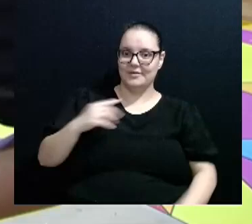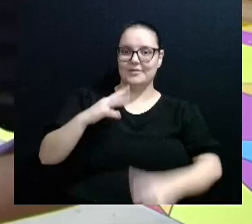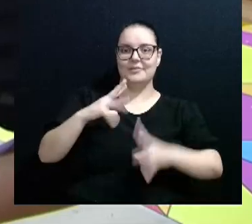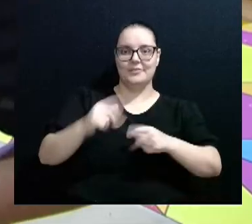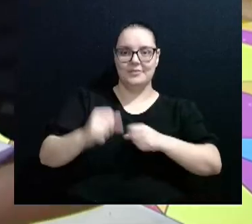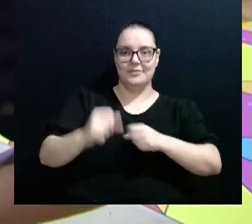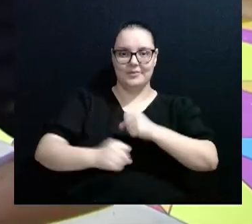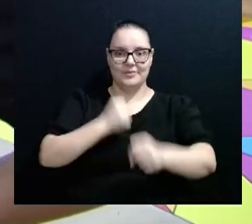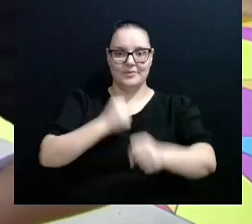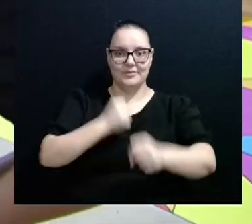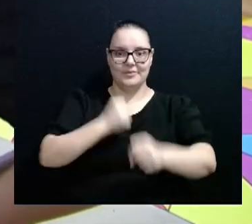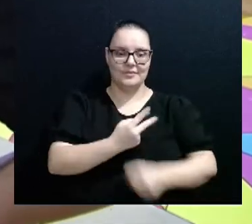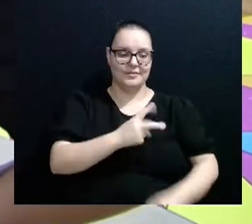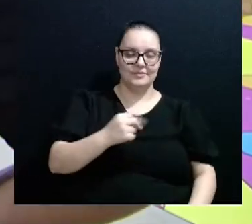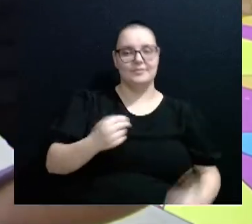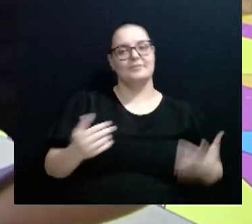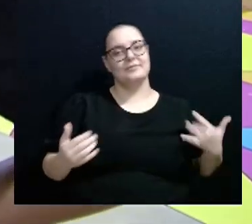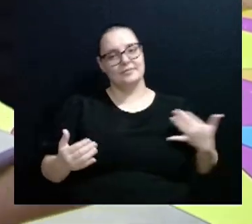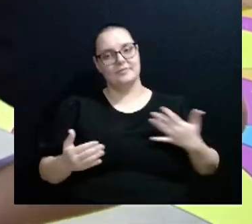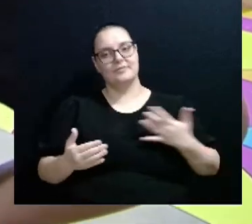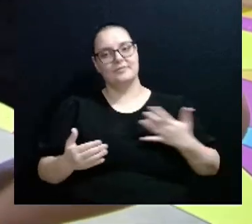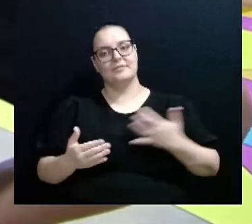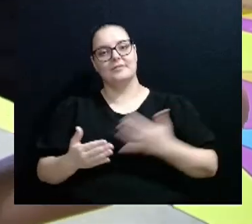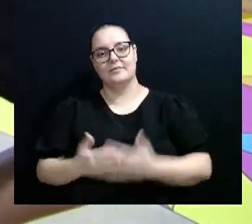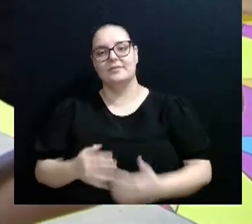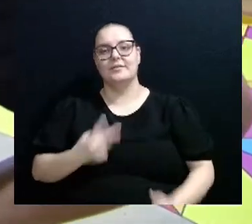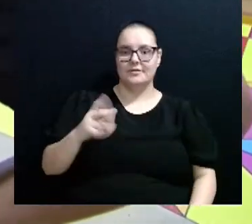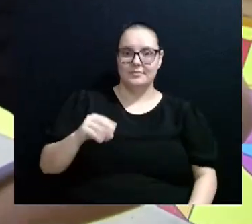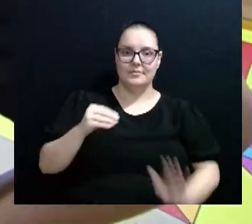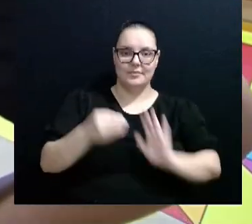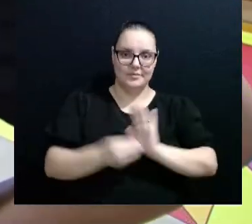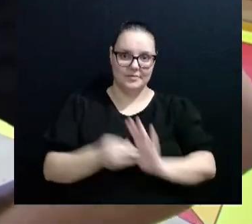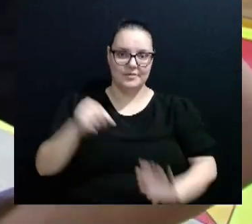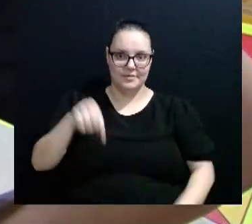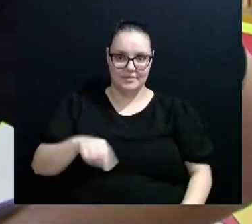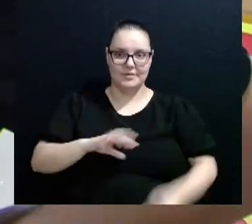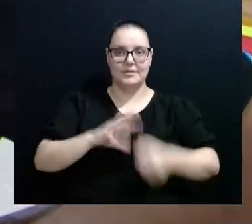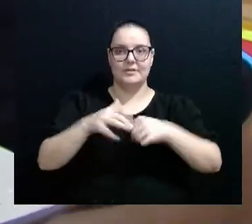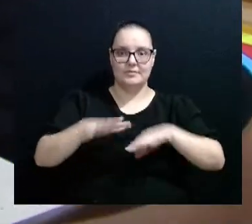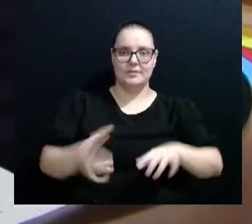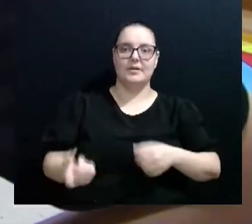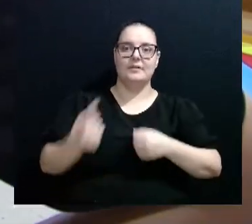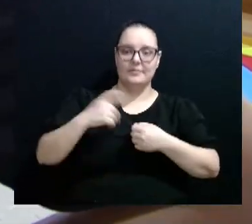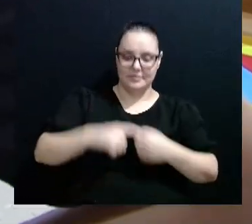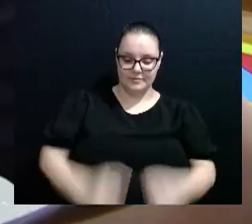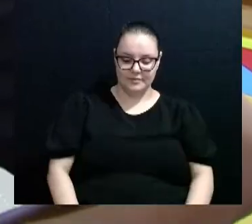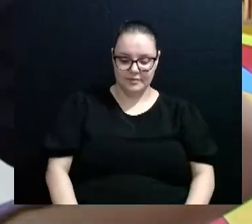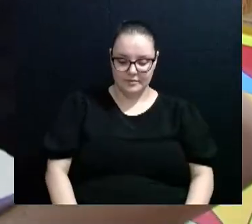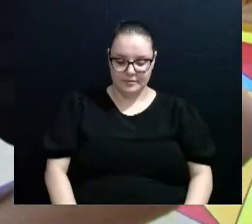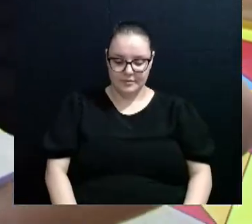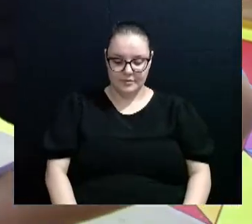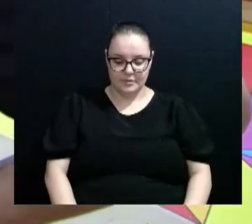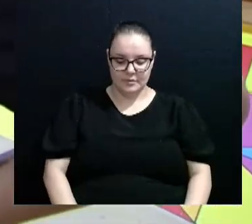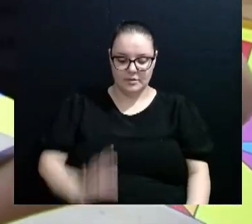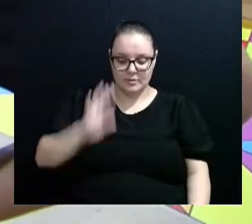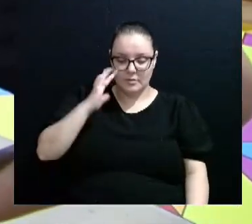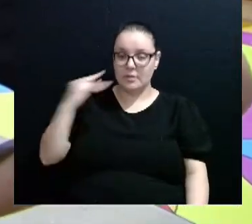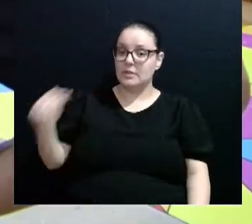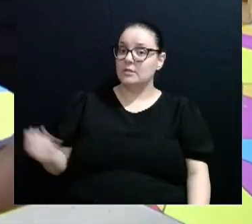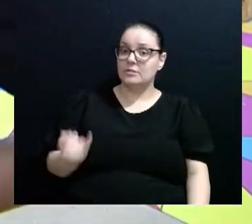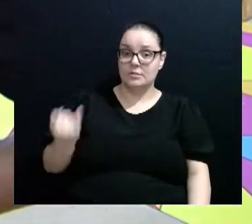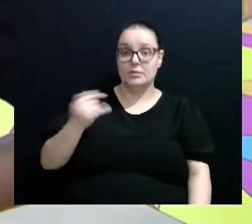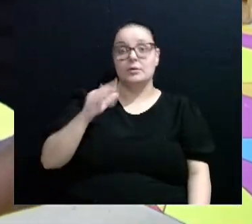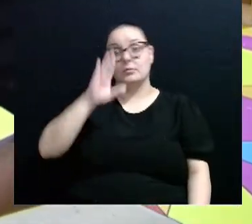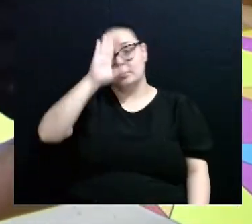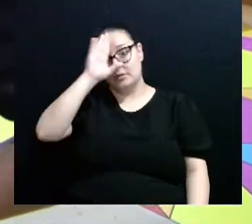que aí 2020 foi o último, encerrou por conta da pandemia e depois voltou. E eu acho de suma importância, principalmente depois de uma pandemia,